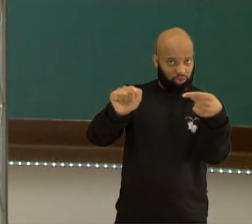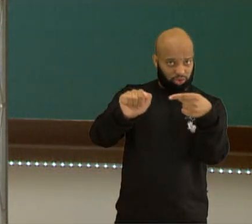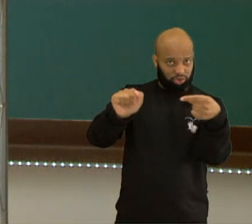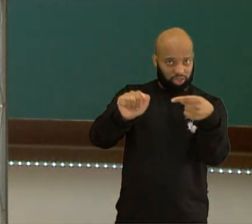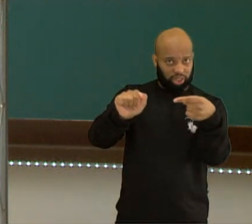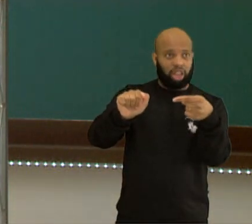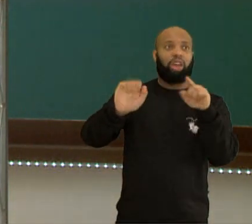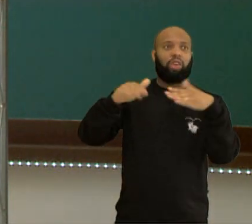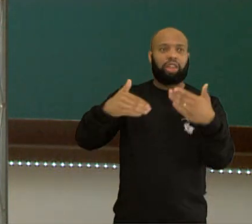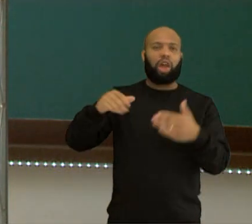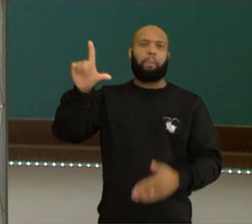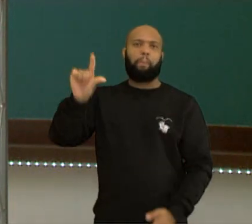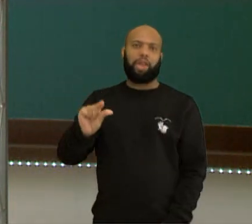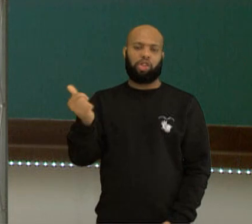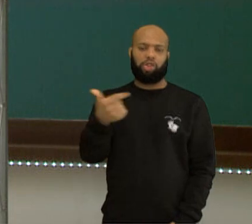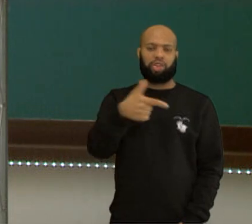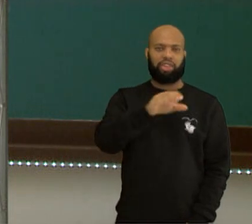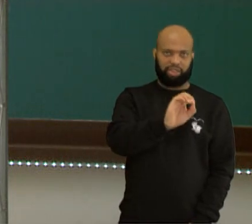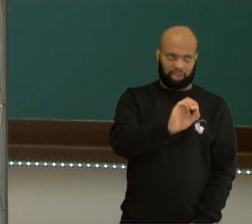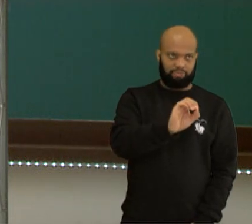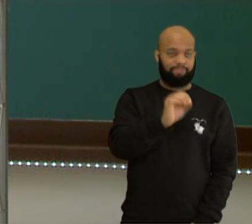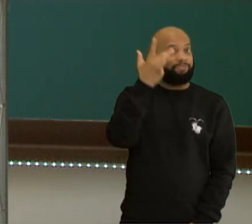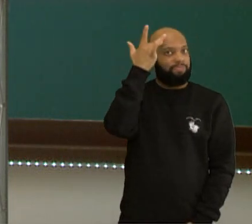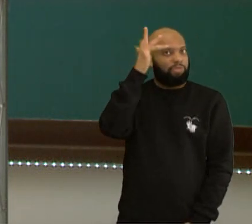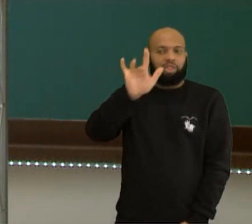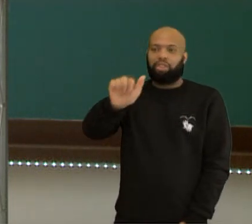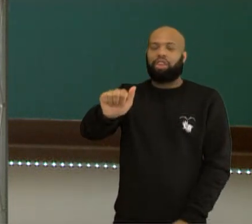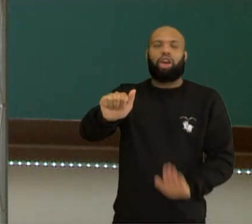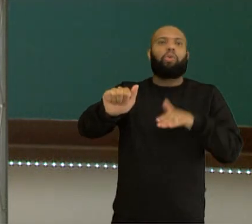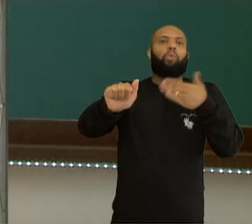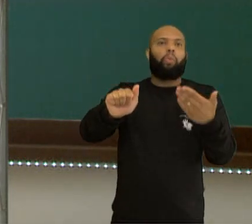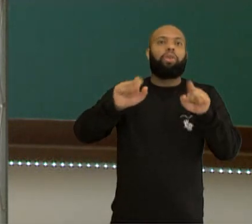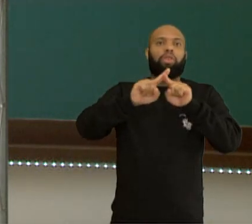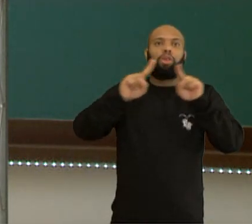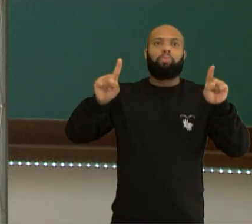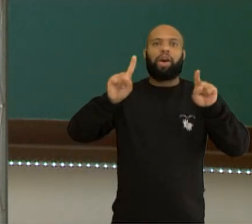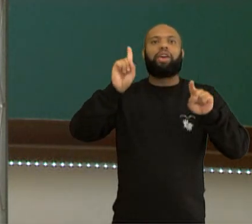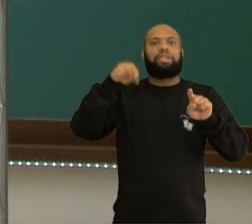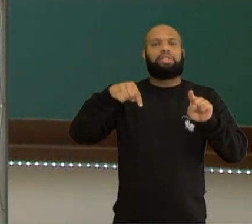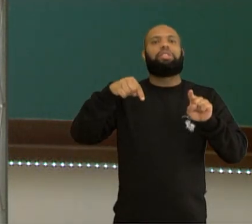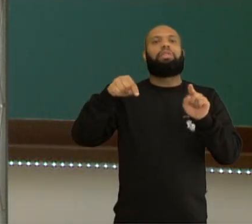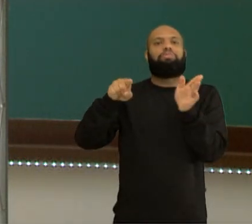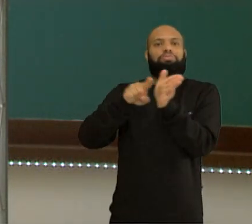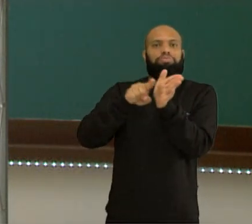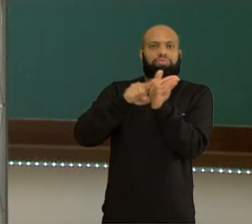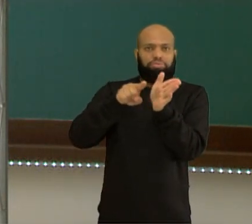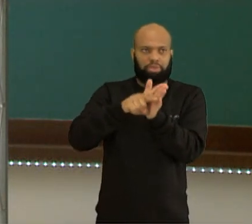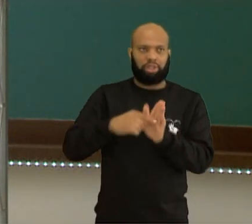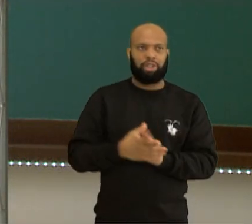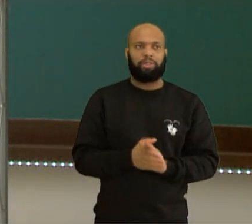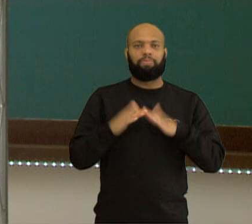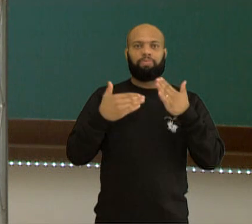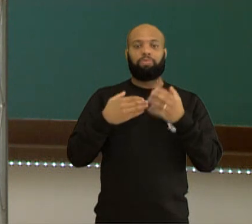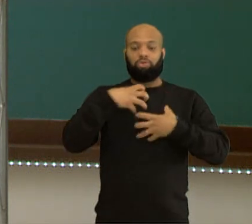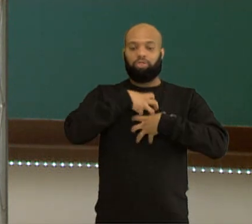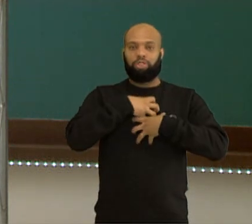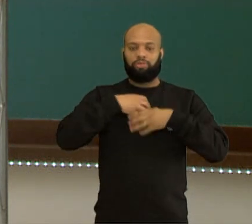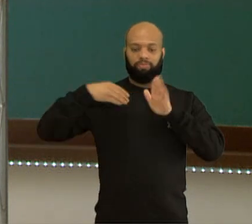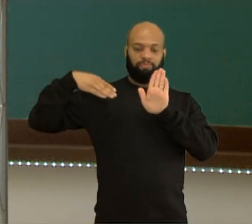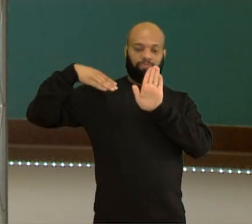não sei o valor de A, mas na minha lei de formação, ele vai assumir valores negativos aqui, tá bom? Então, ela vai